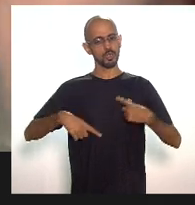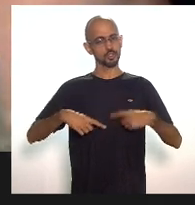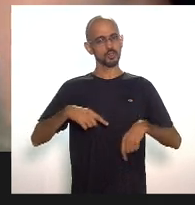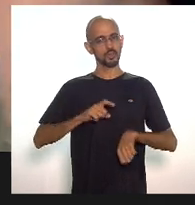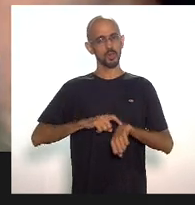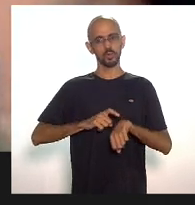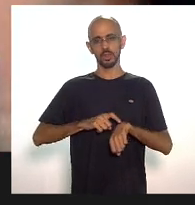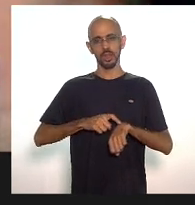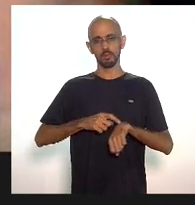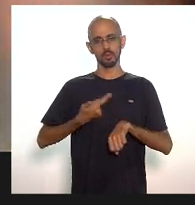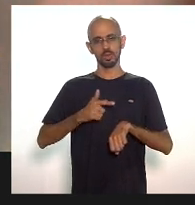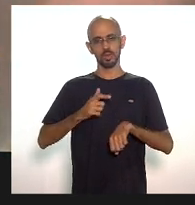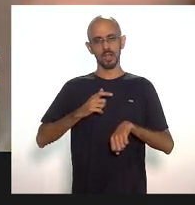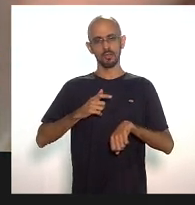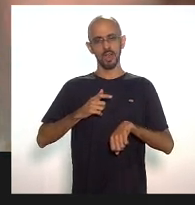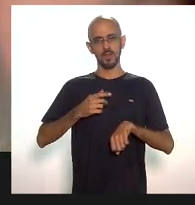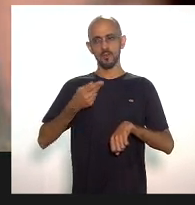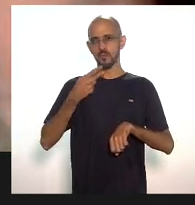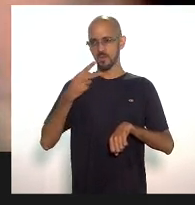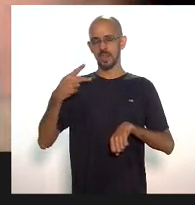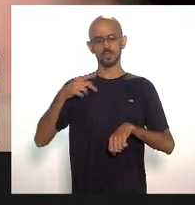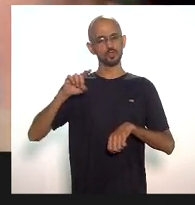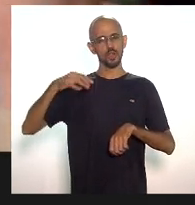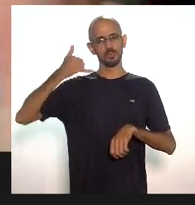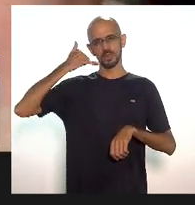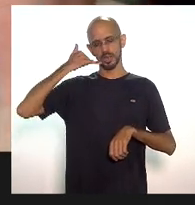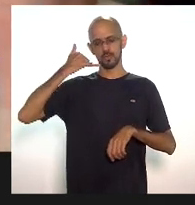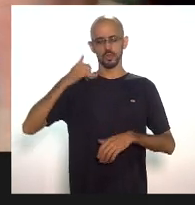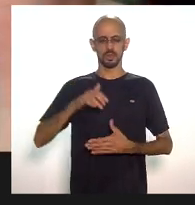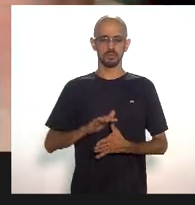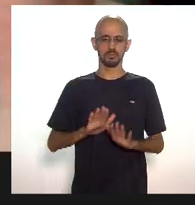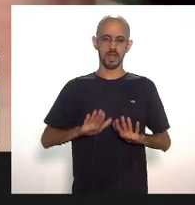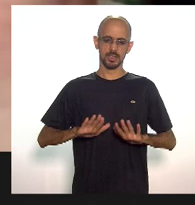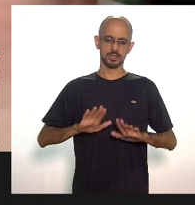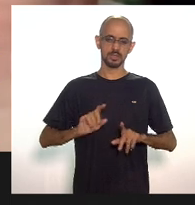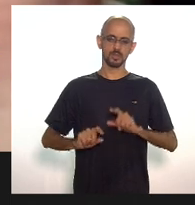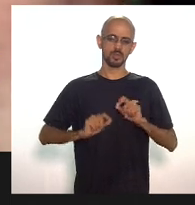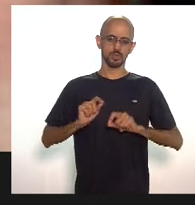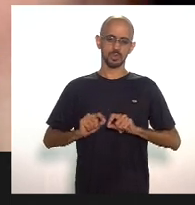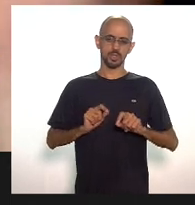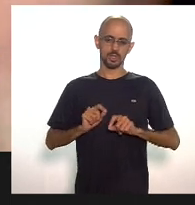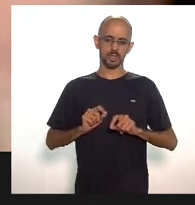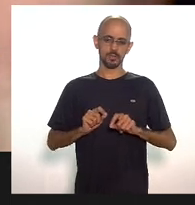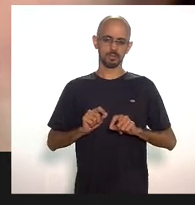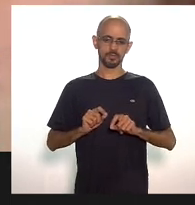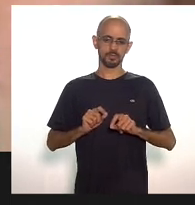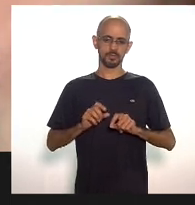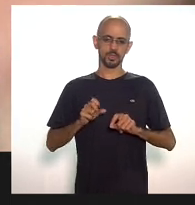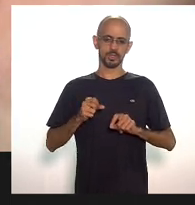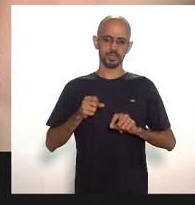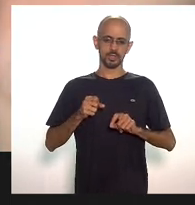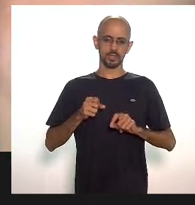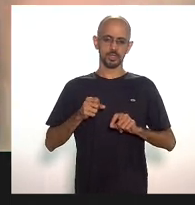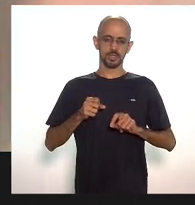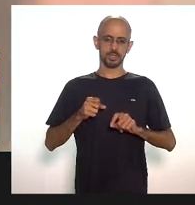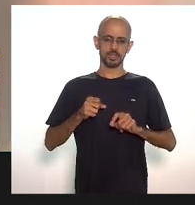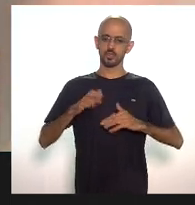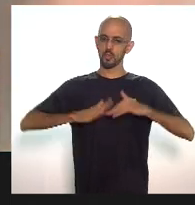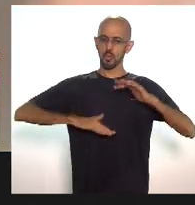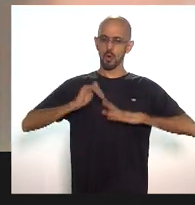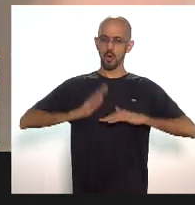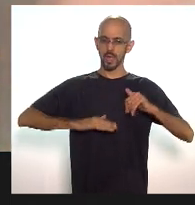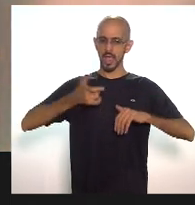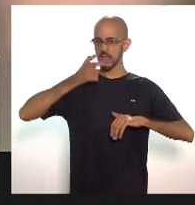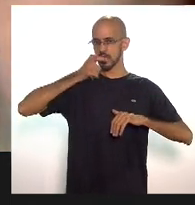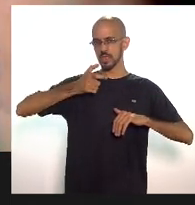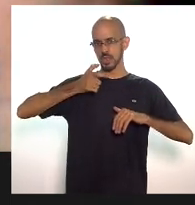diretamente, assim, né? A não ser por telefone. Mas, no que for do interesse da comissão, me